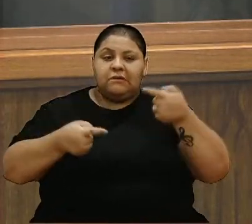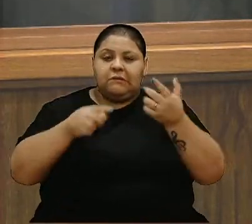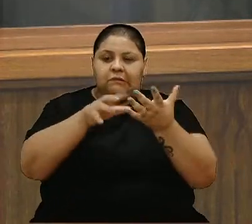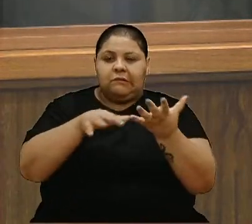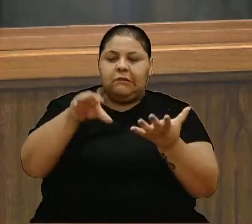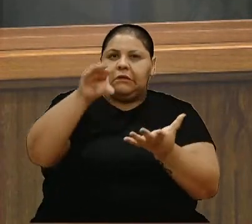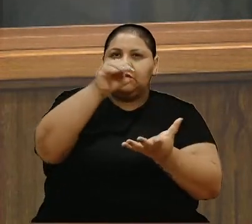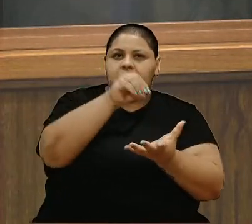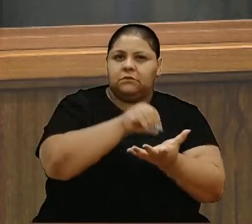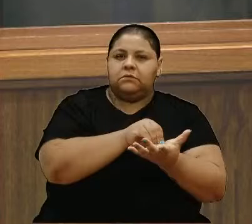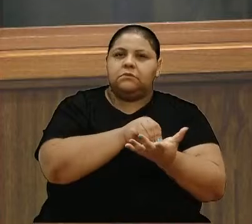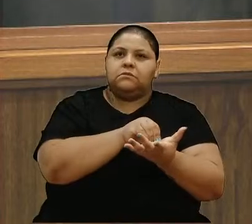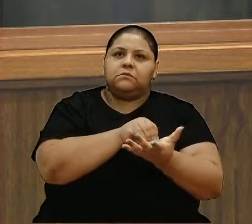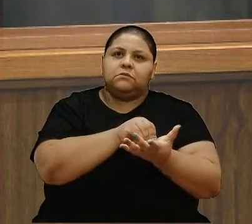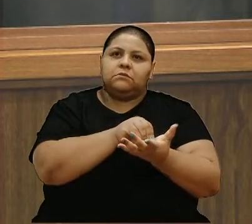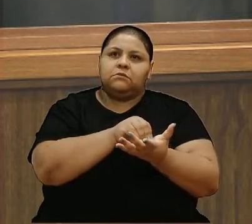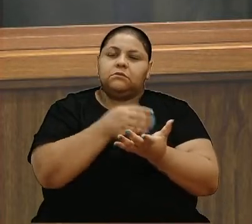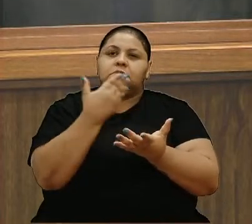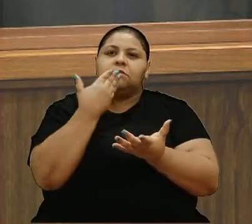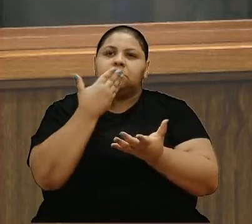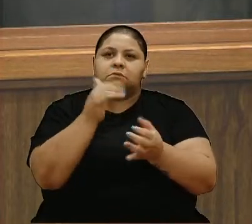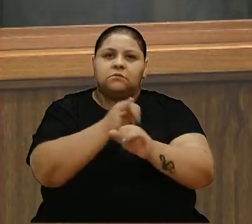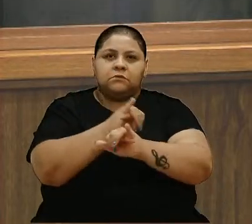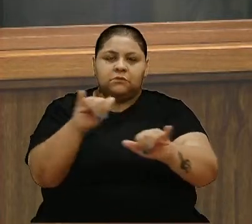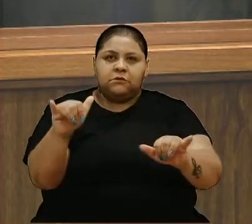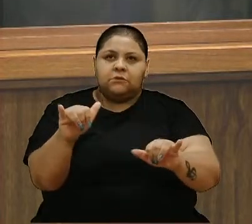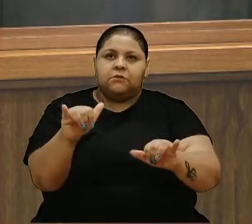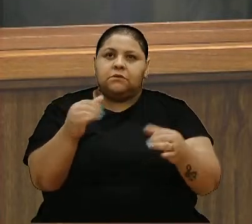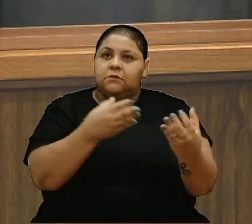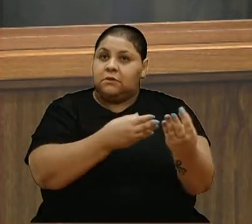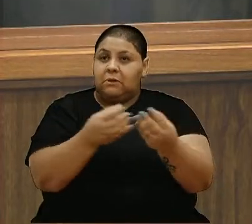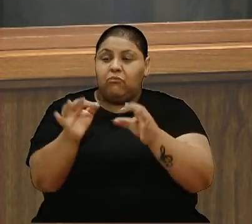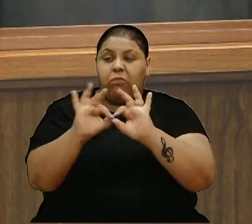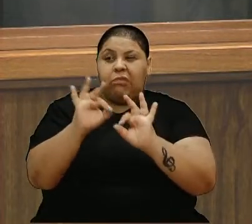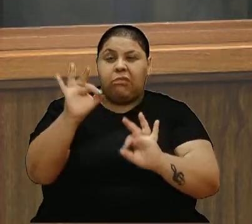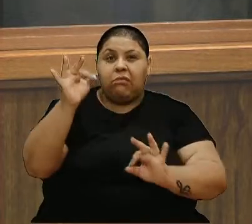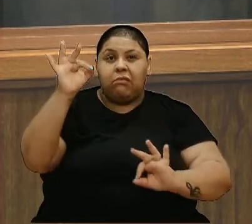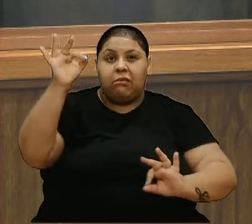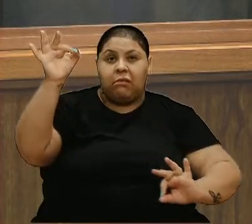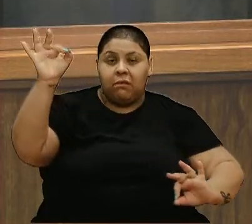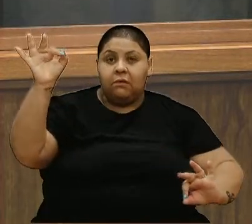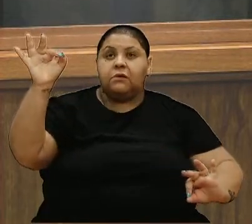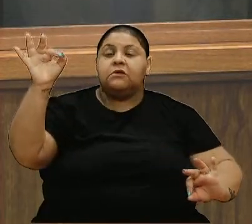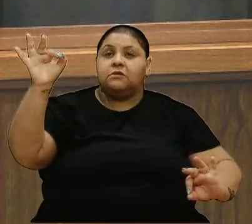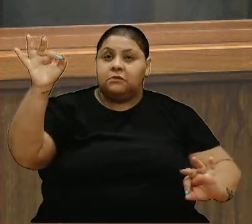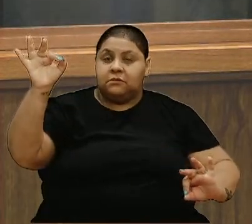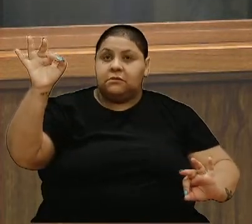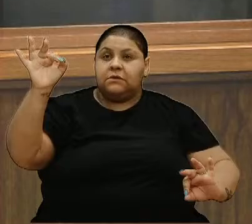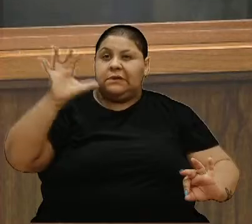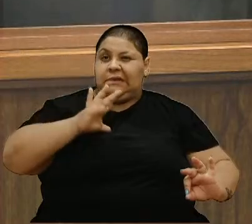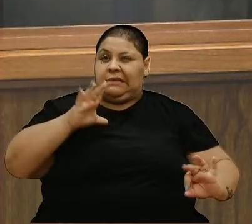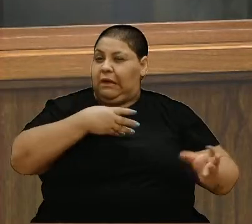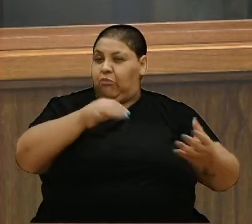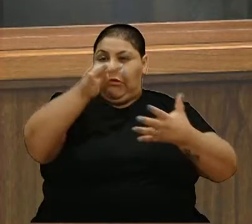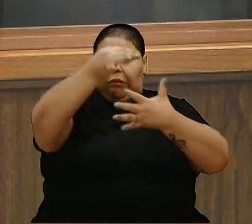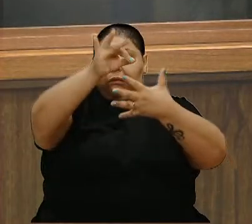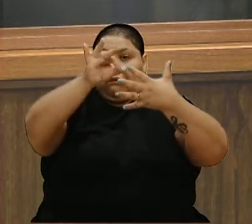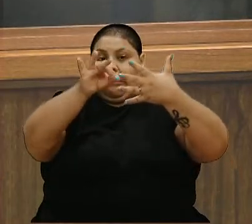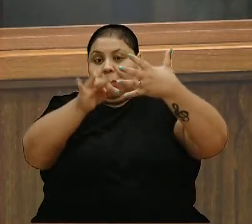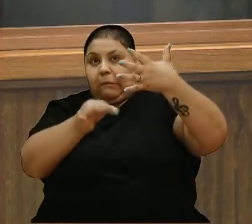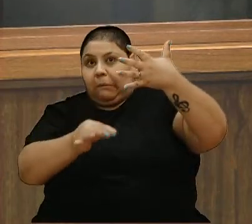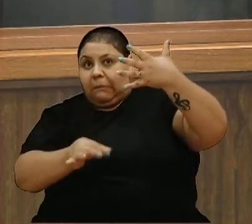Codeca aqui, e o pedido de informação ele é bastante extenso e pega bastante itens, porque a gente